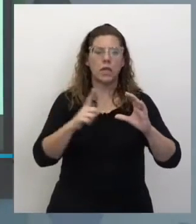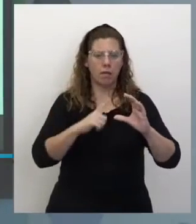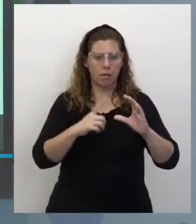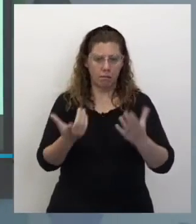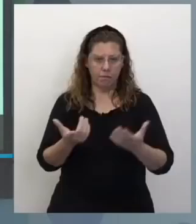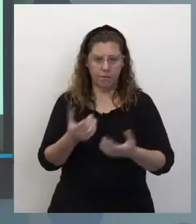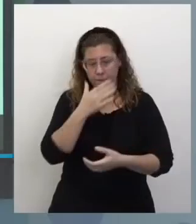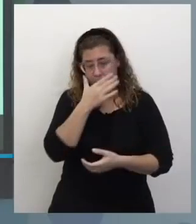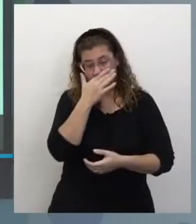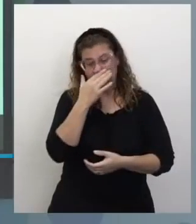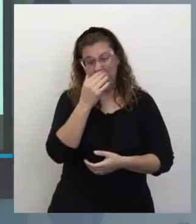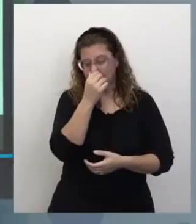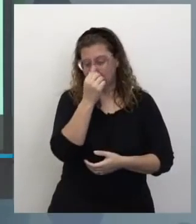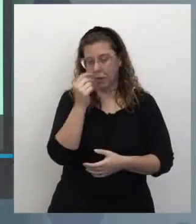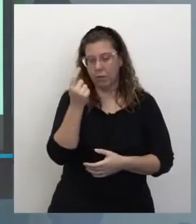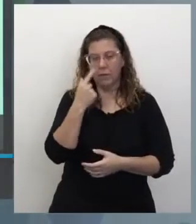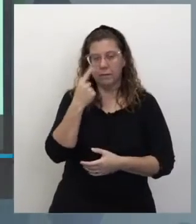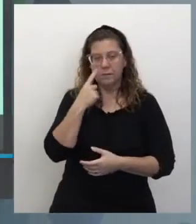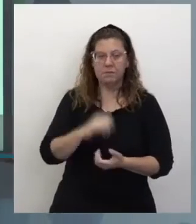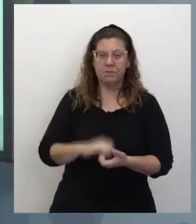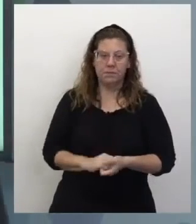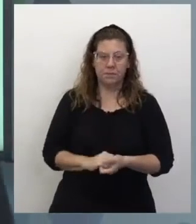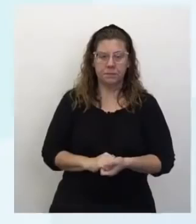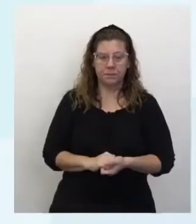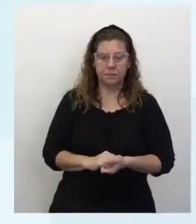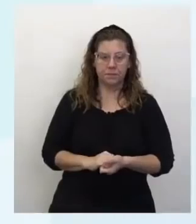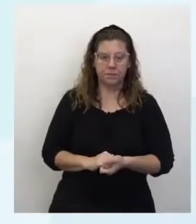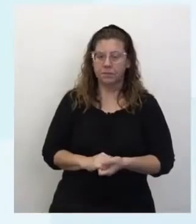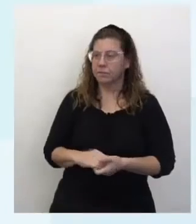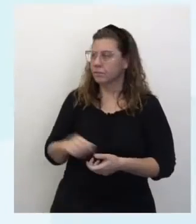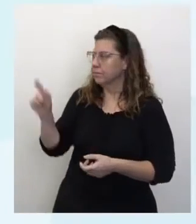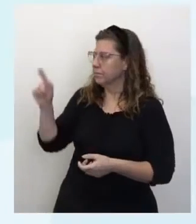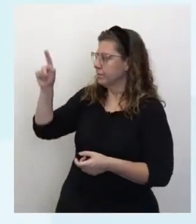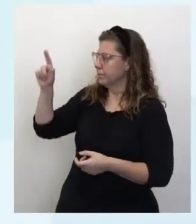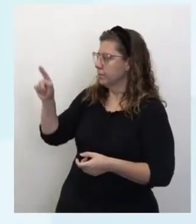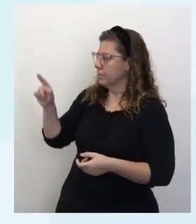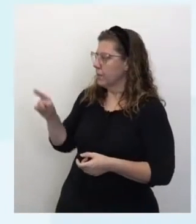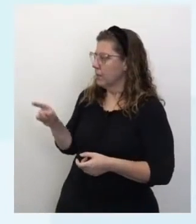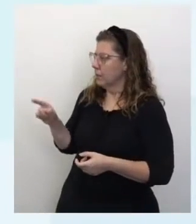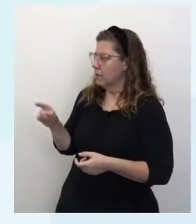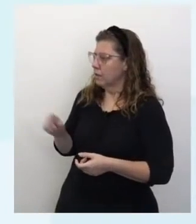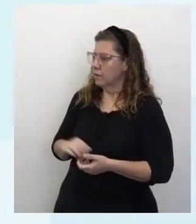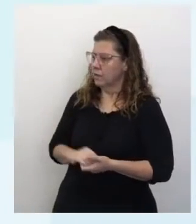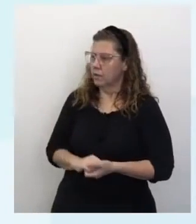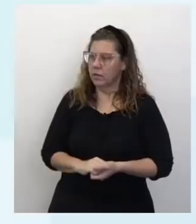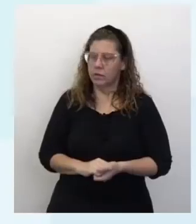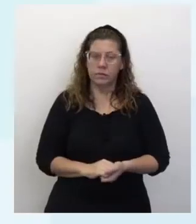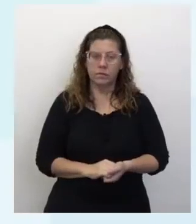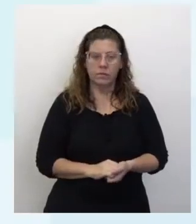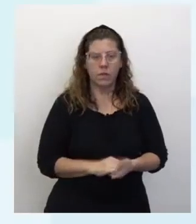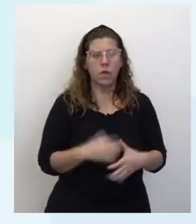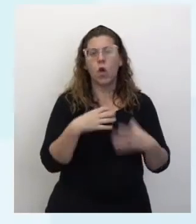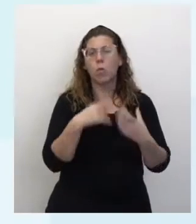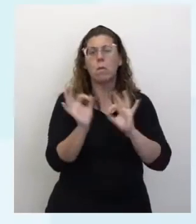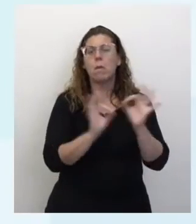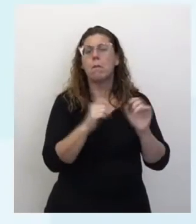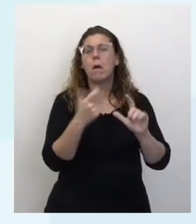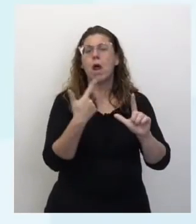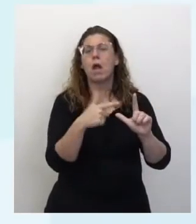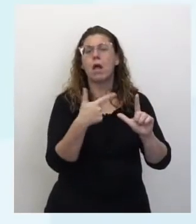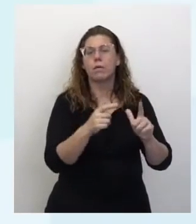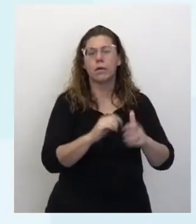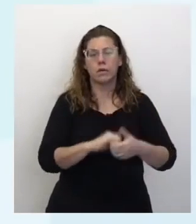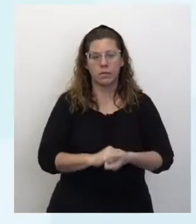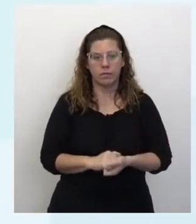tem. Então vamos dar uma olhadinha aqui, ó. A gente tem aqui, ó, How to create a meme. Como criar um meme. Isso. Sorry. Rate